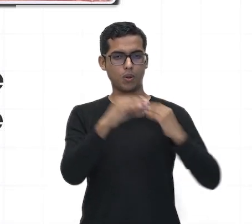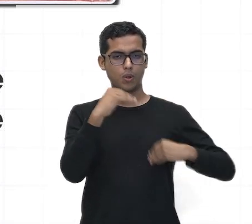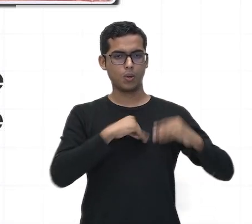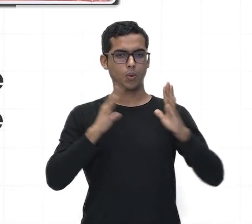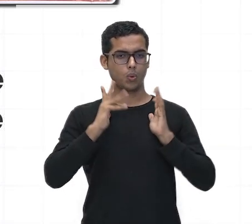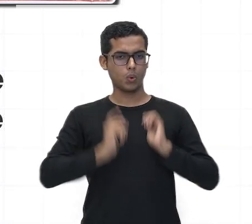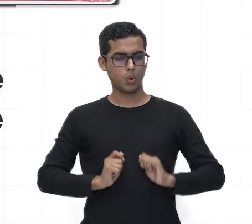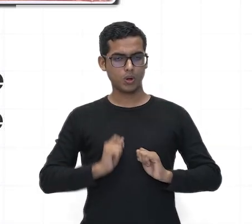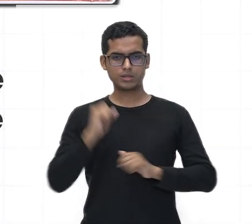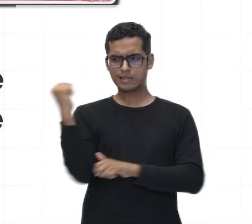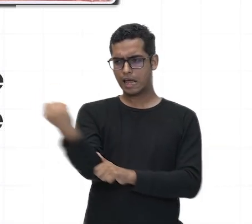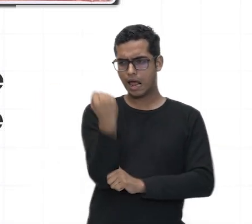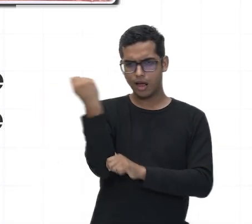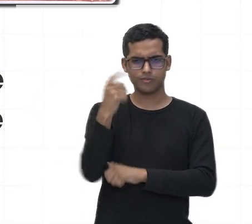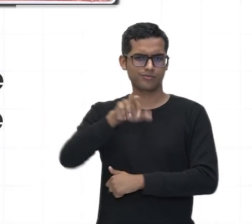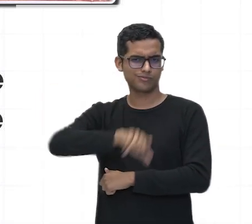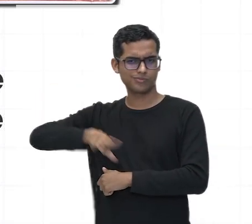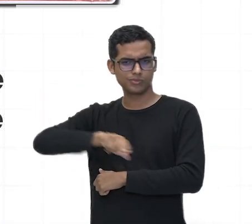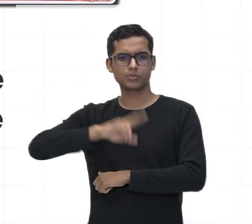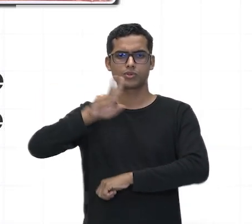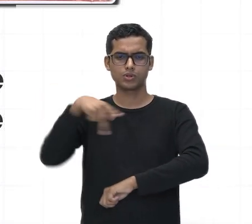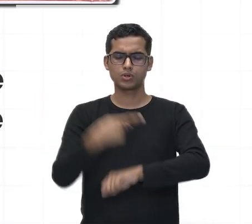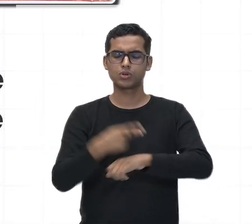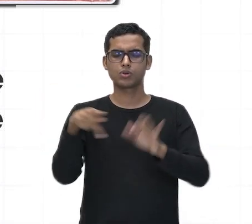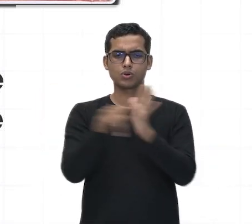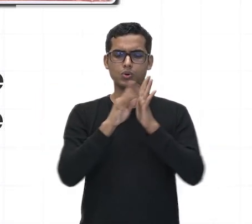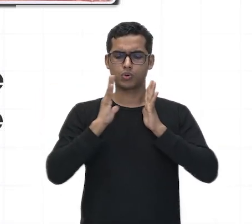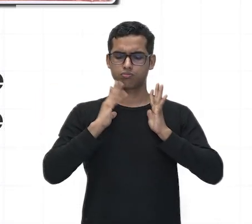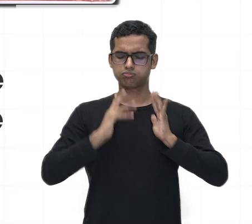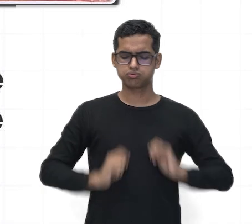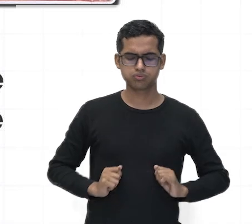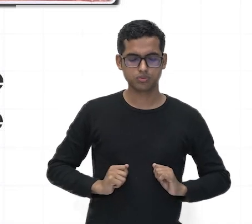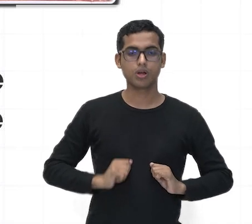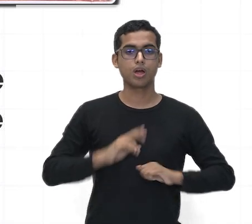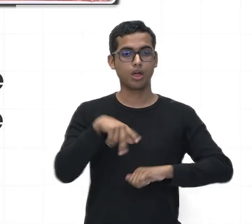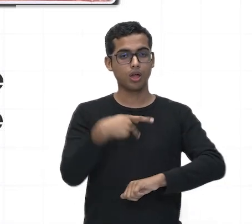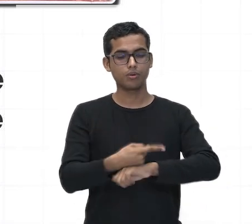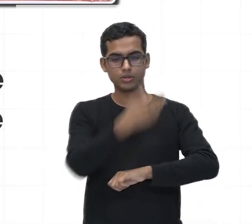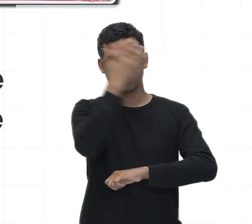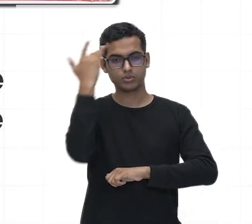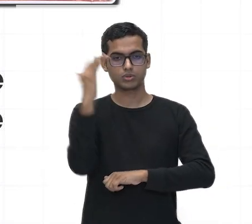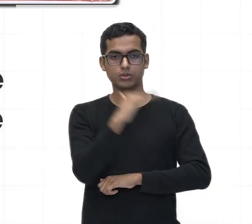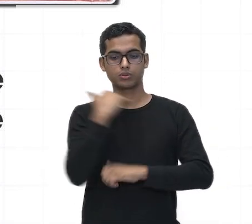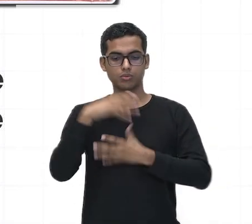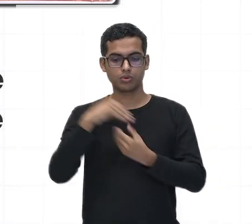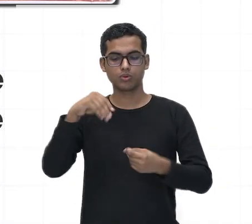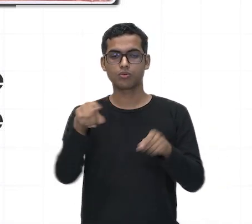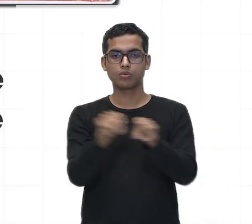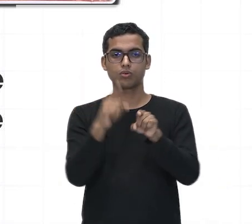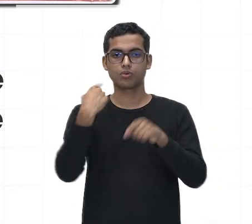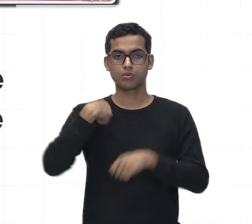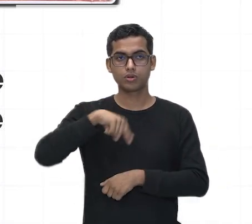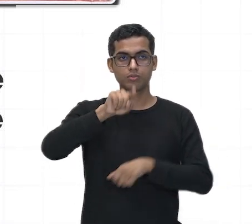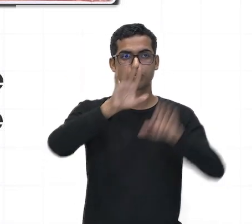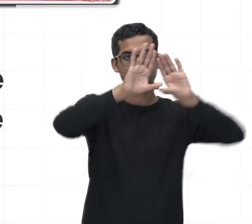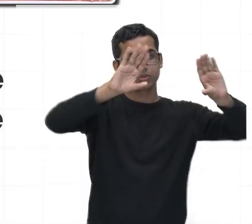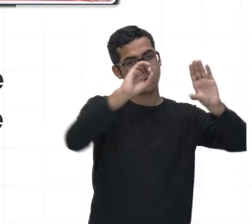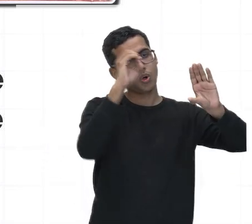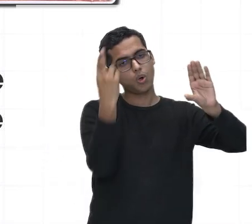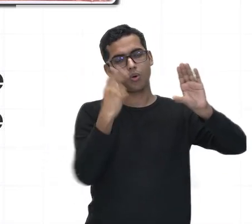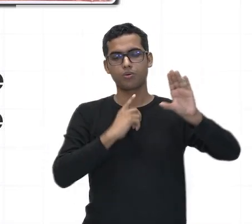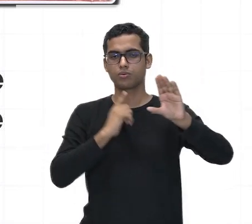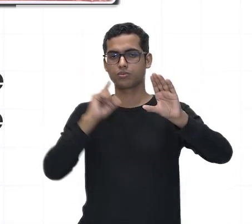não tão graves. Depois dessa purificação, essas almas vão para o céu e o inferno.